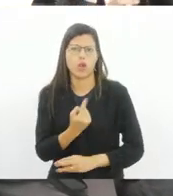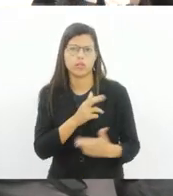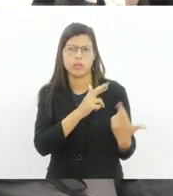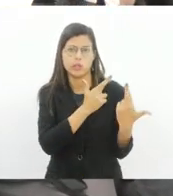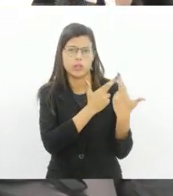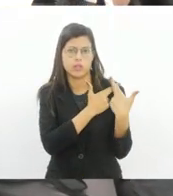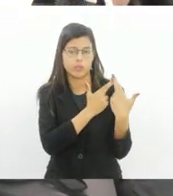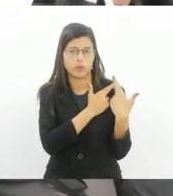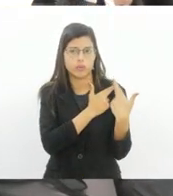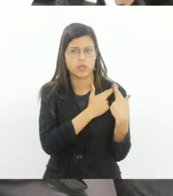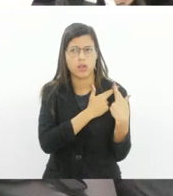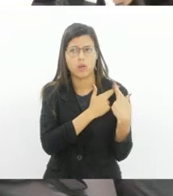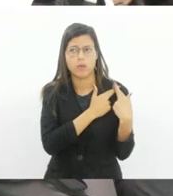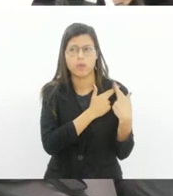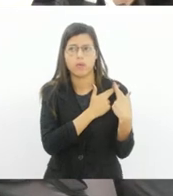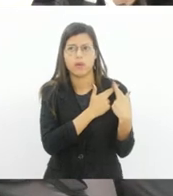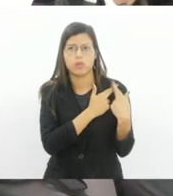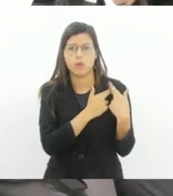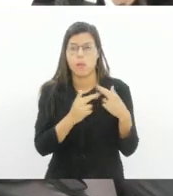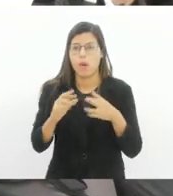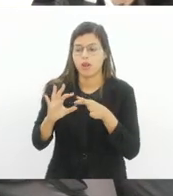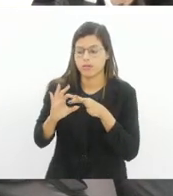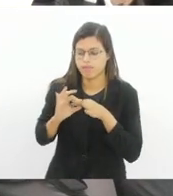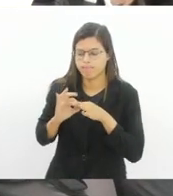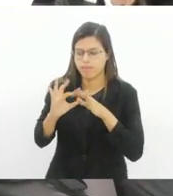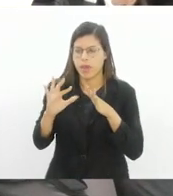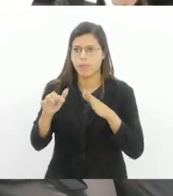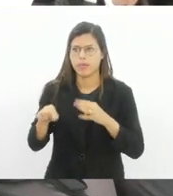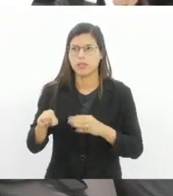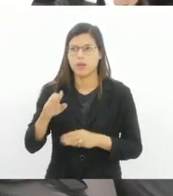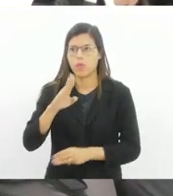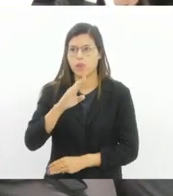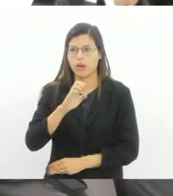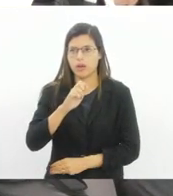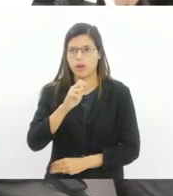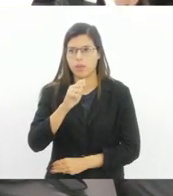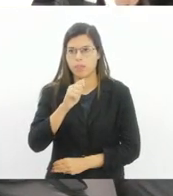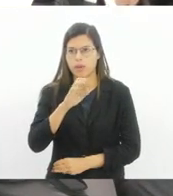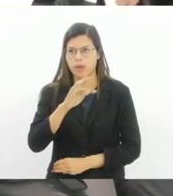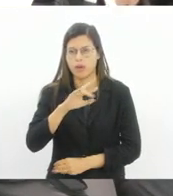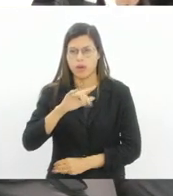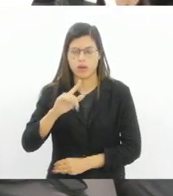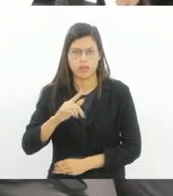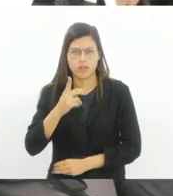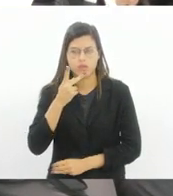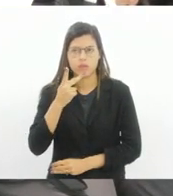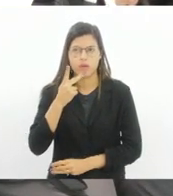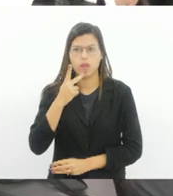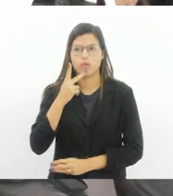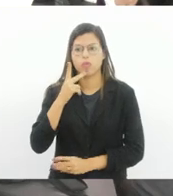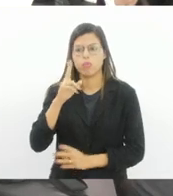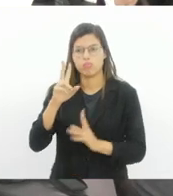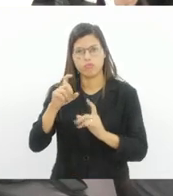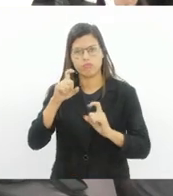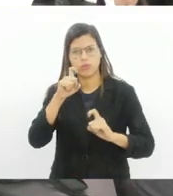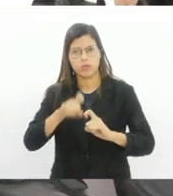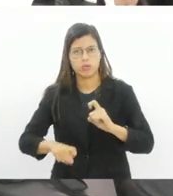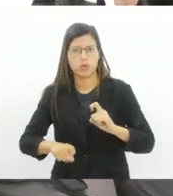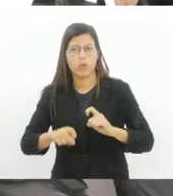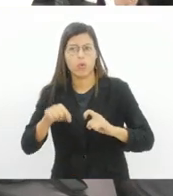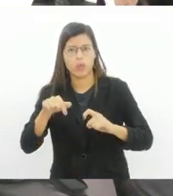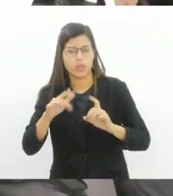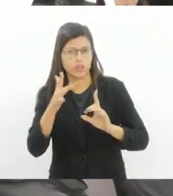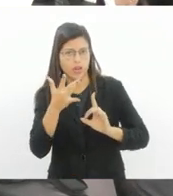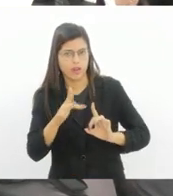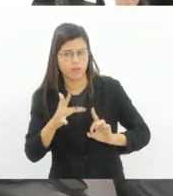responsáveis por essa permissão que a Beatriz também comentou, do estupro. Né? Quando a gente revitimiza essa